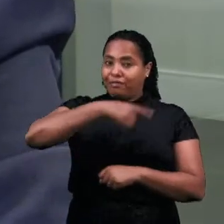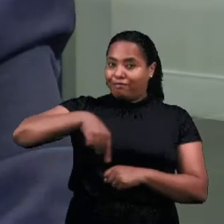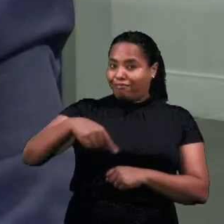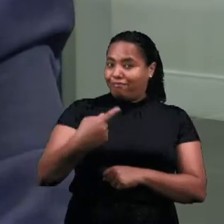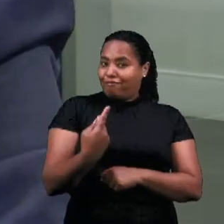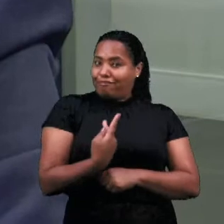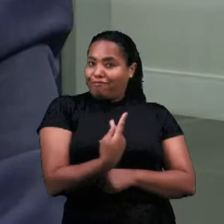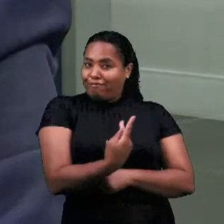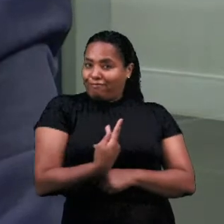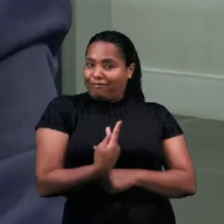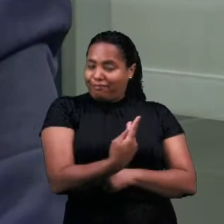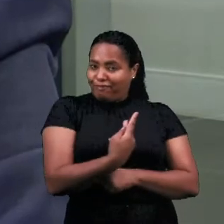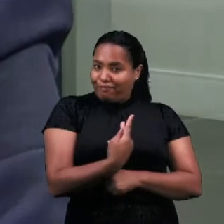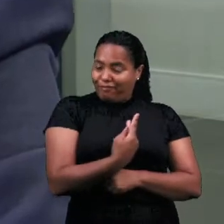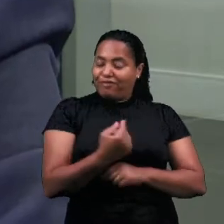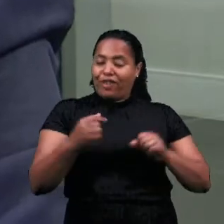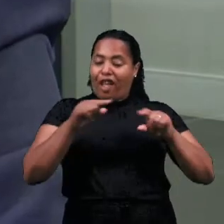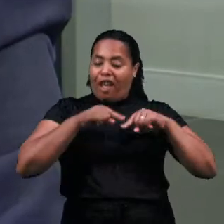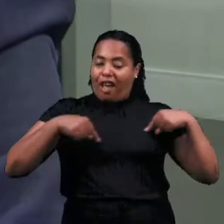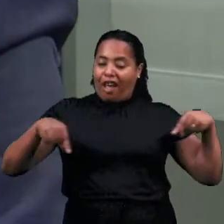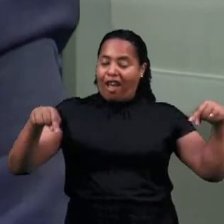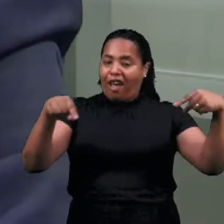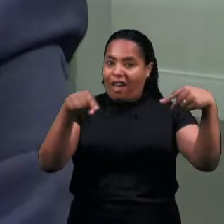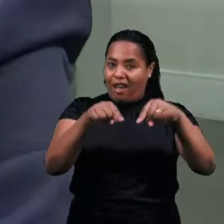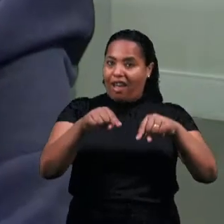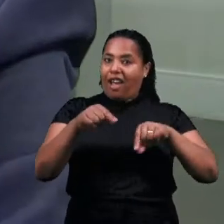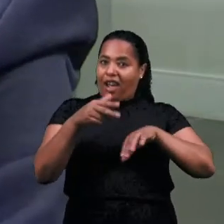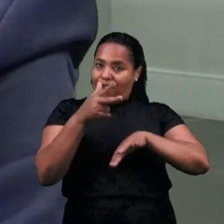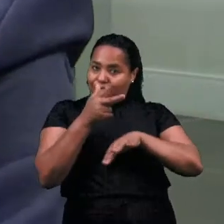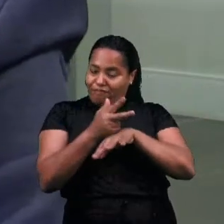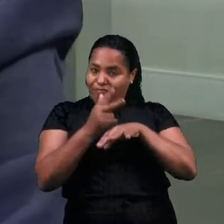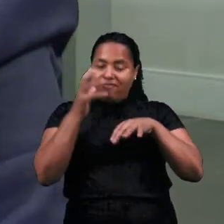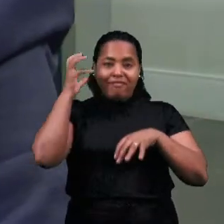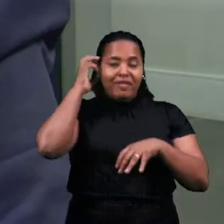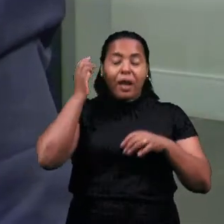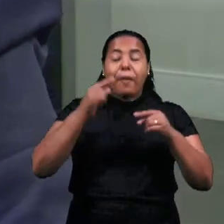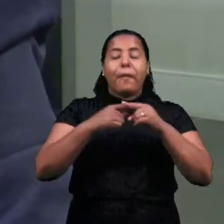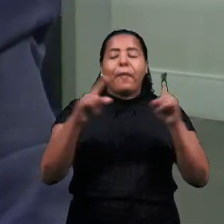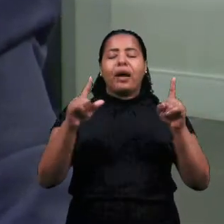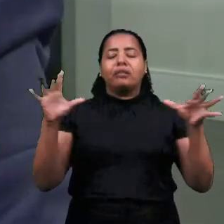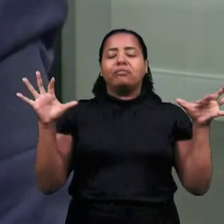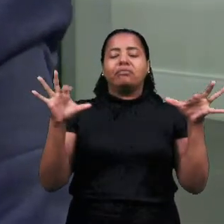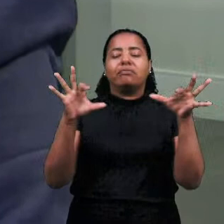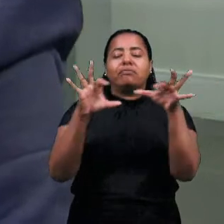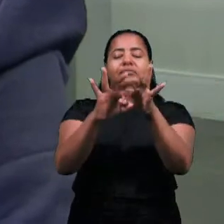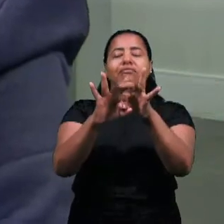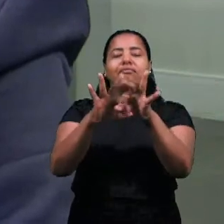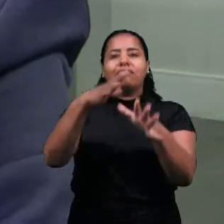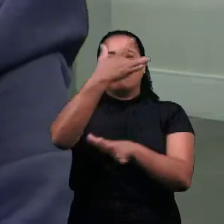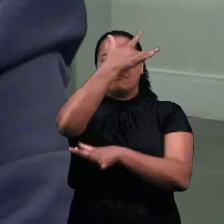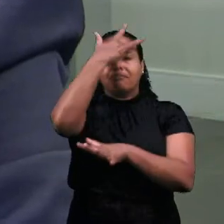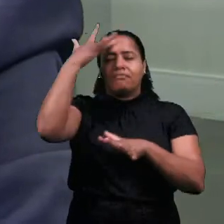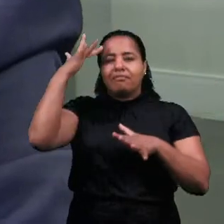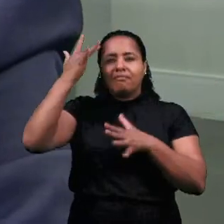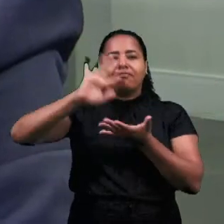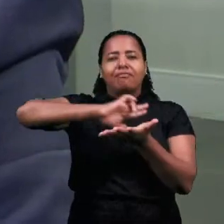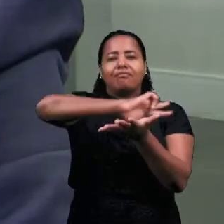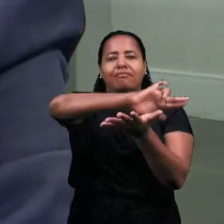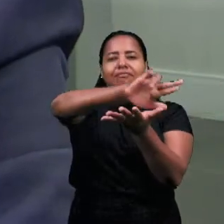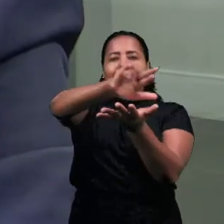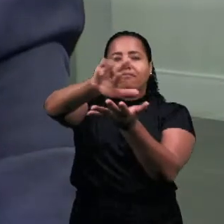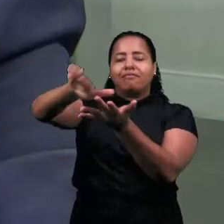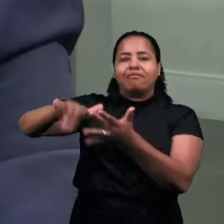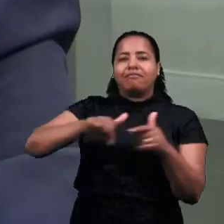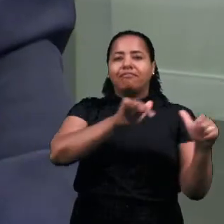dois aqui neste estúdio, mas estamos numa comunhão com pessoas em diversos